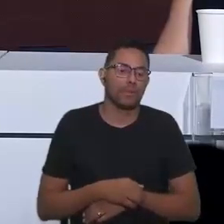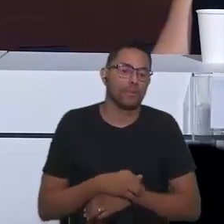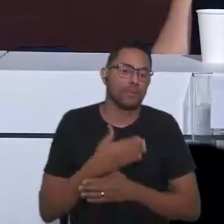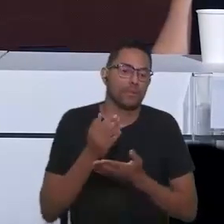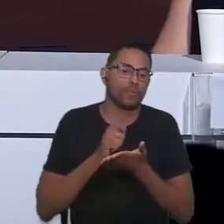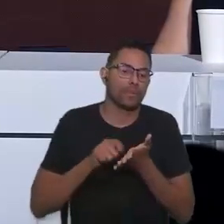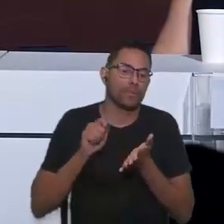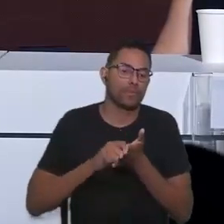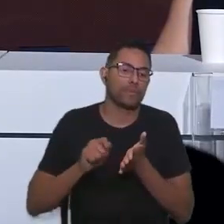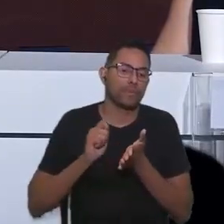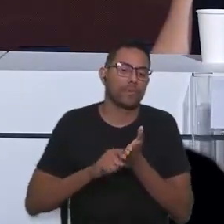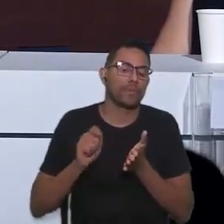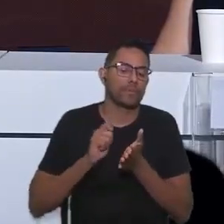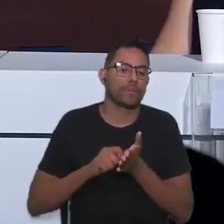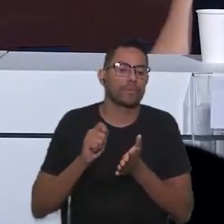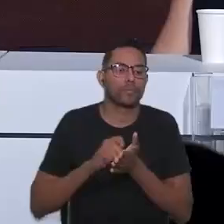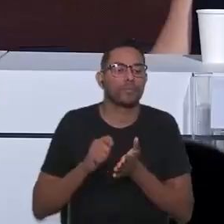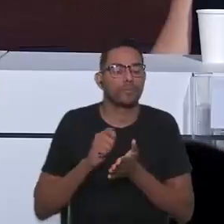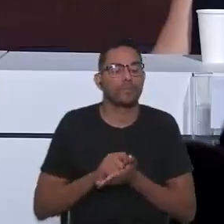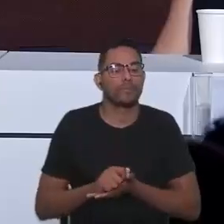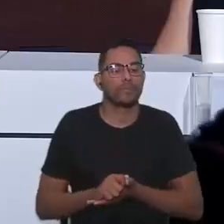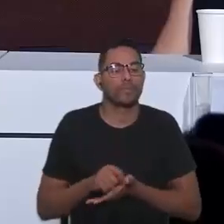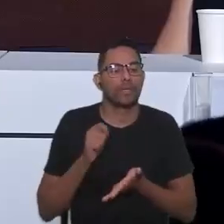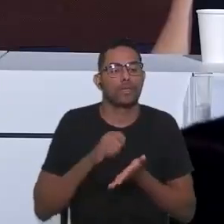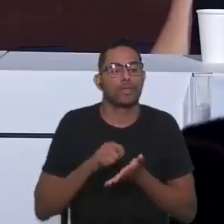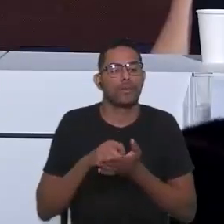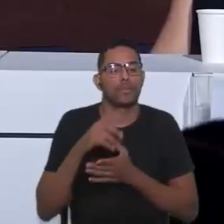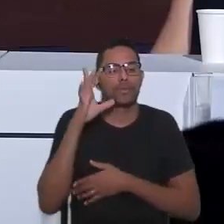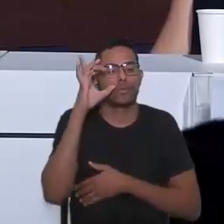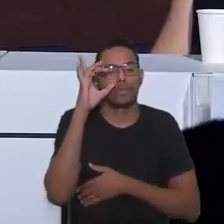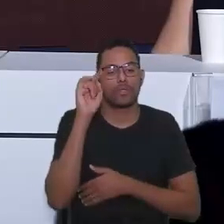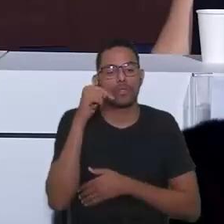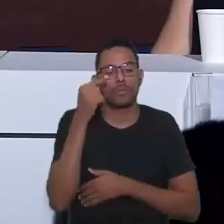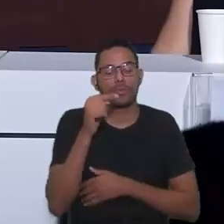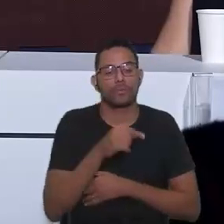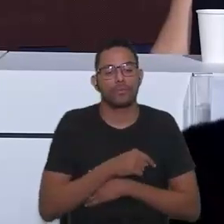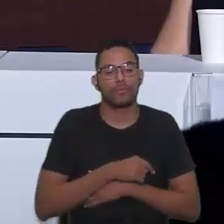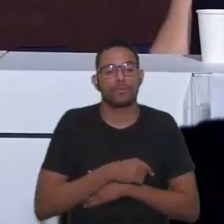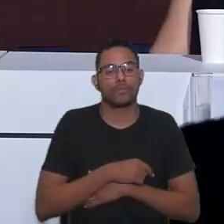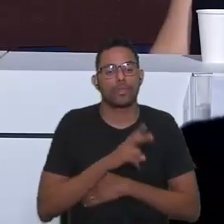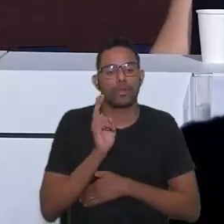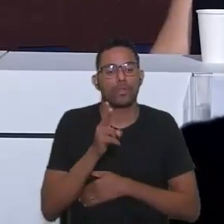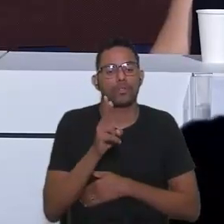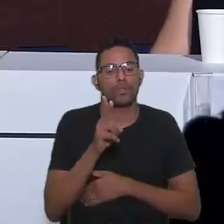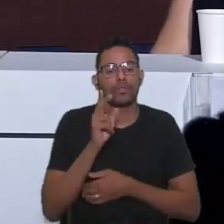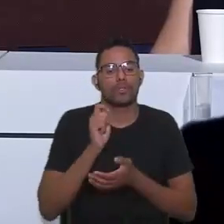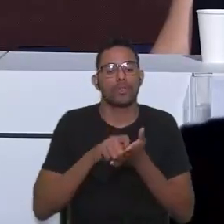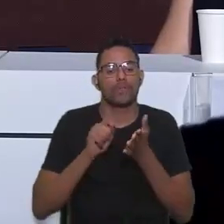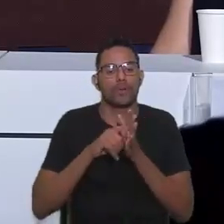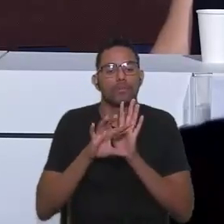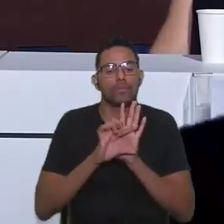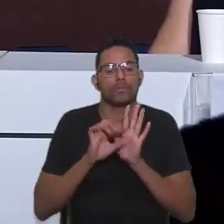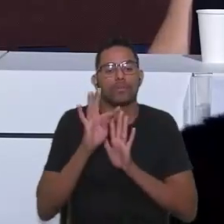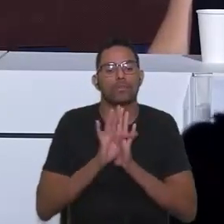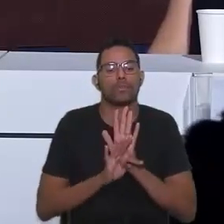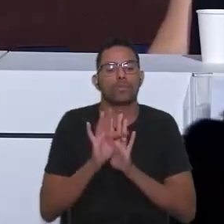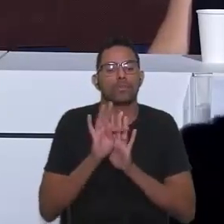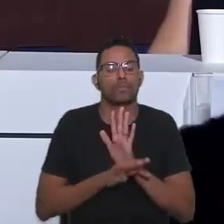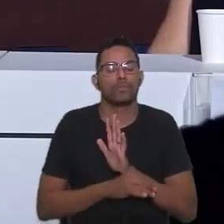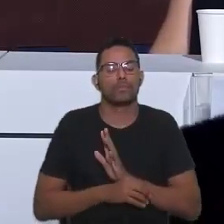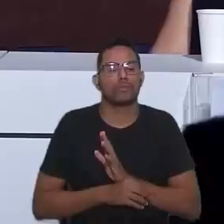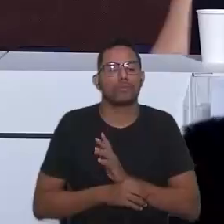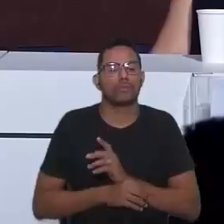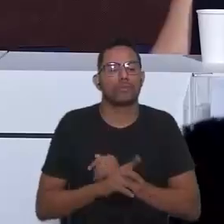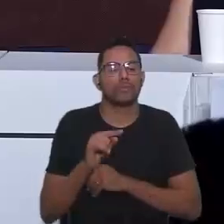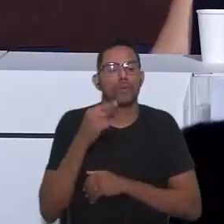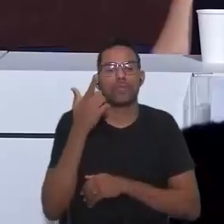comecei escrevendo aquele texto. Eu escrevi no Instagram e depois eu continuei escrevendo o texto e